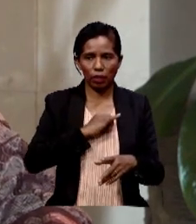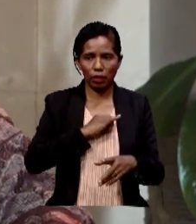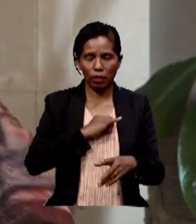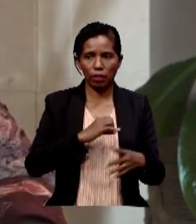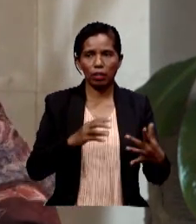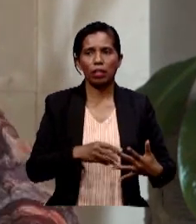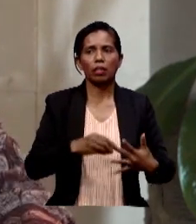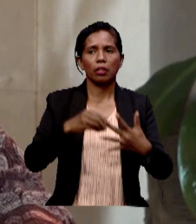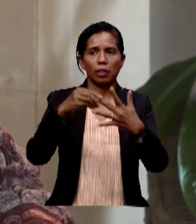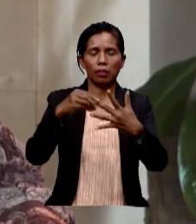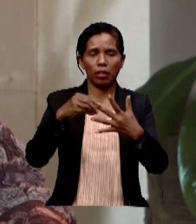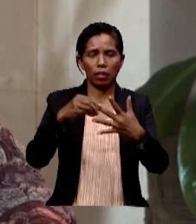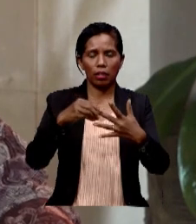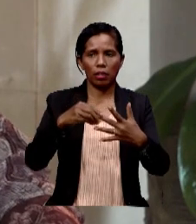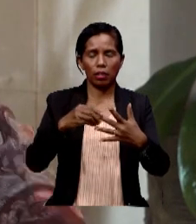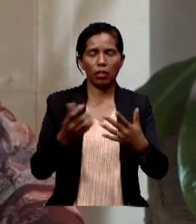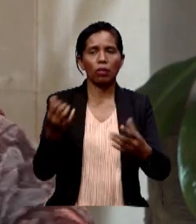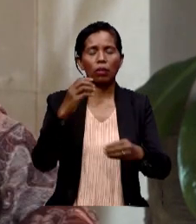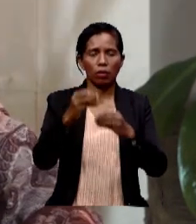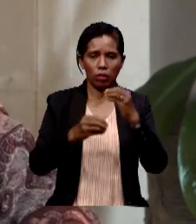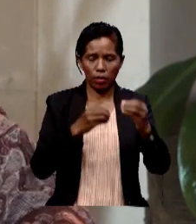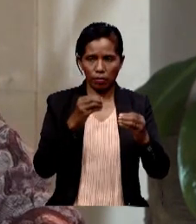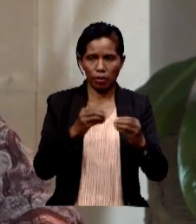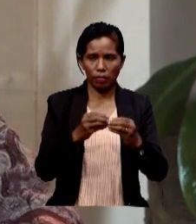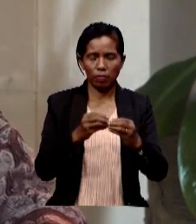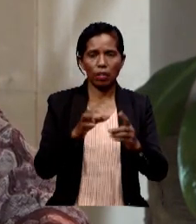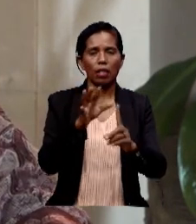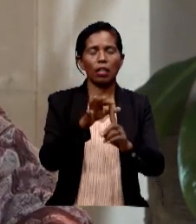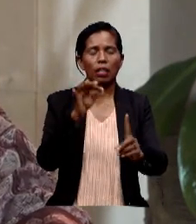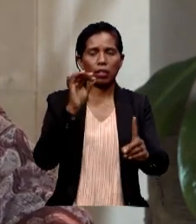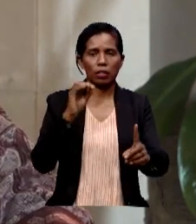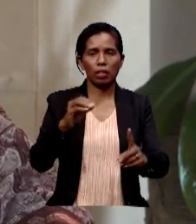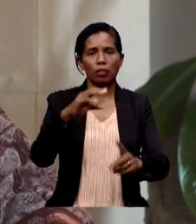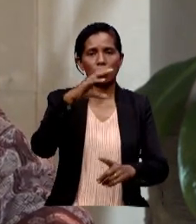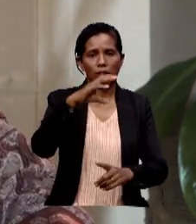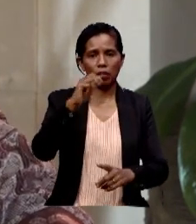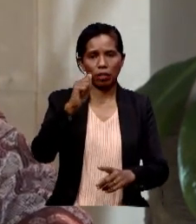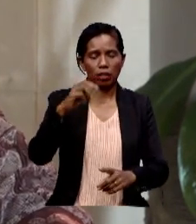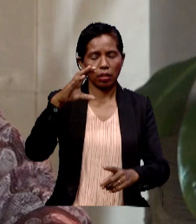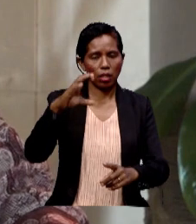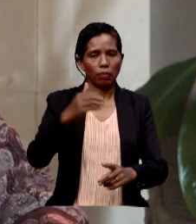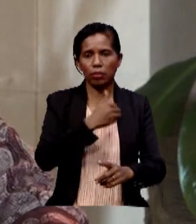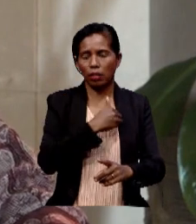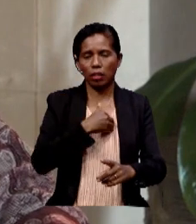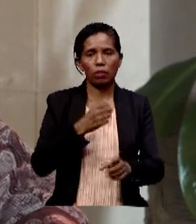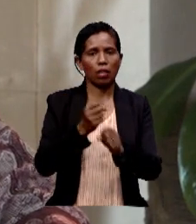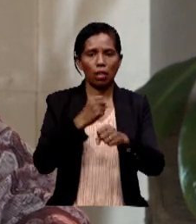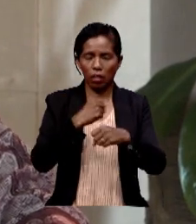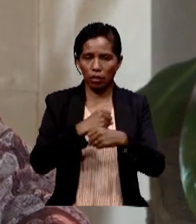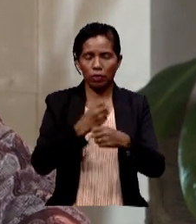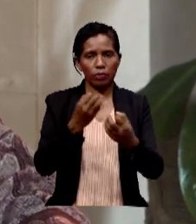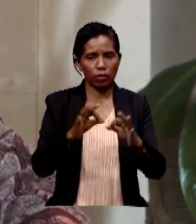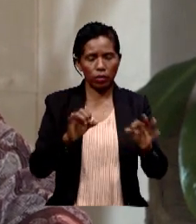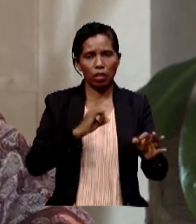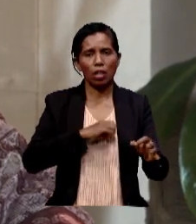Especial tuan karena ba situasi eleição ba komisario kak ne ba sedang realiza e aku tem